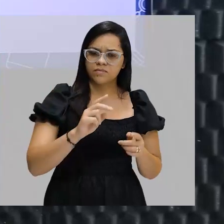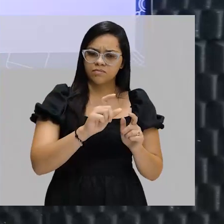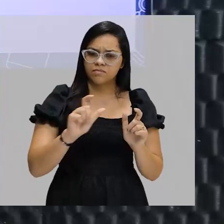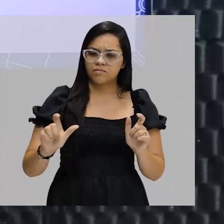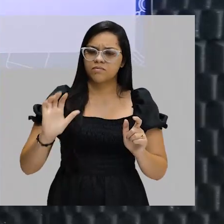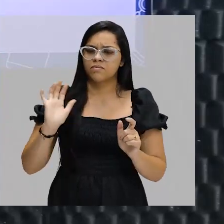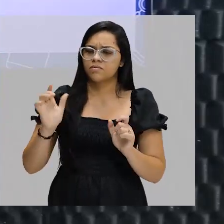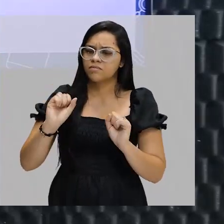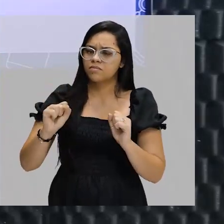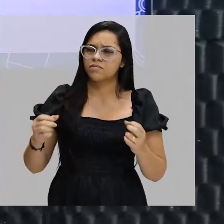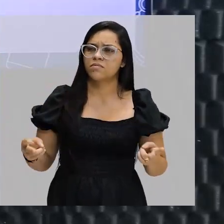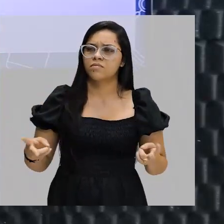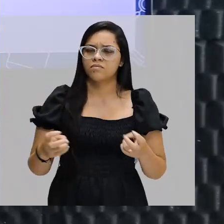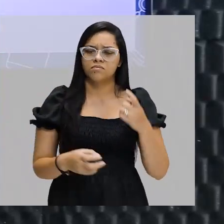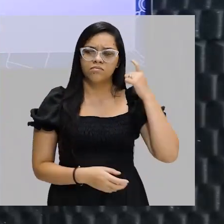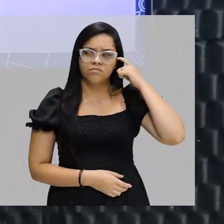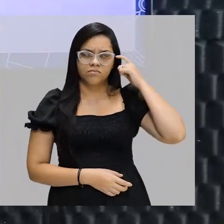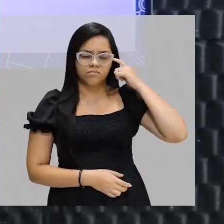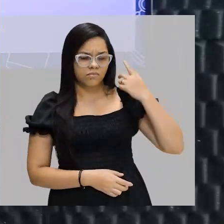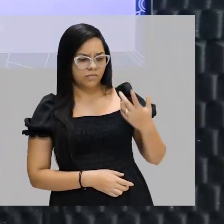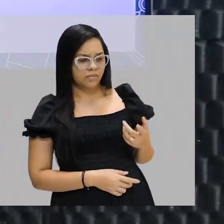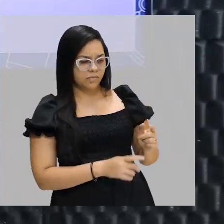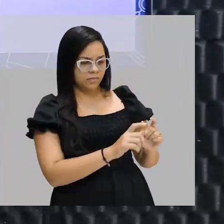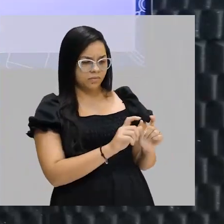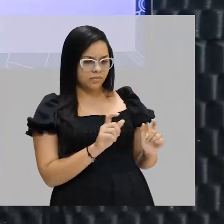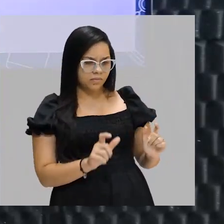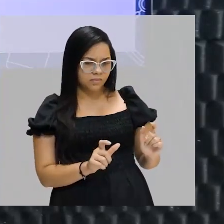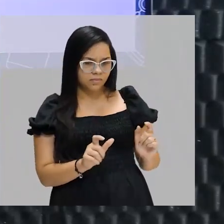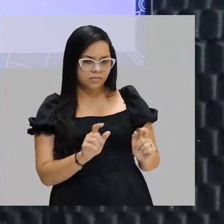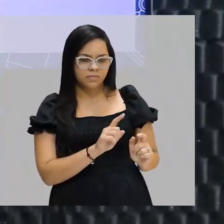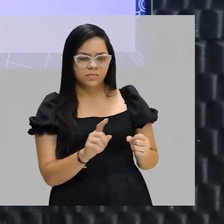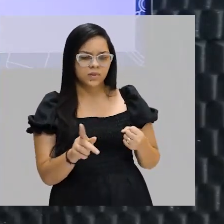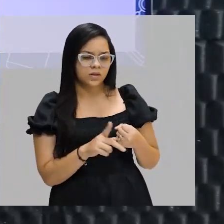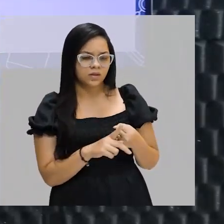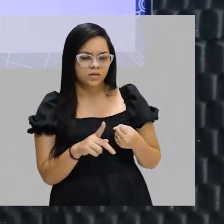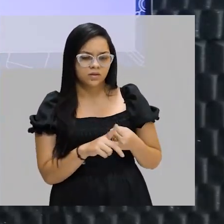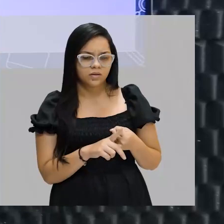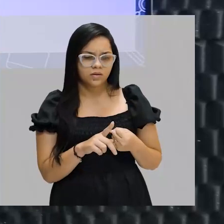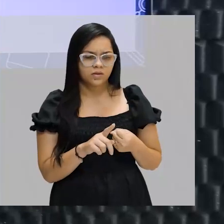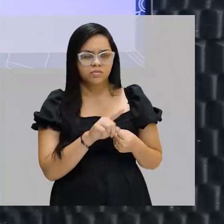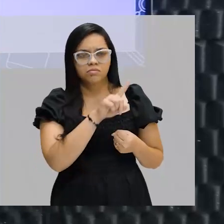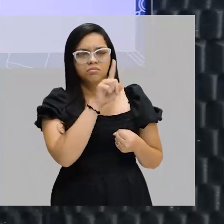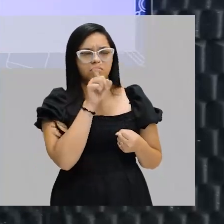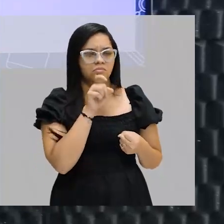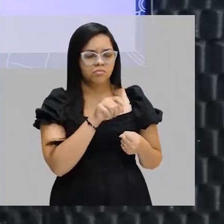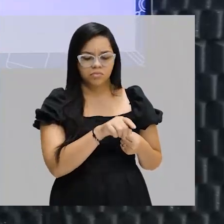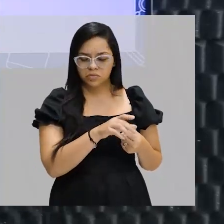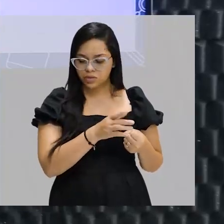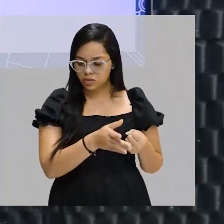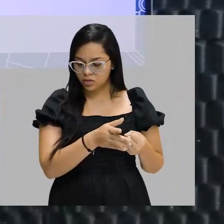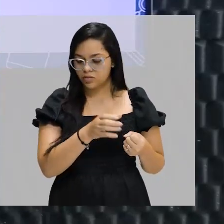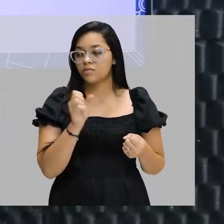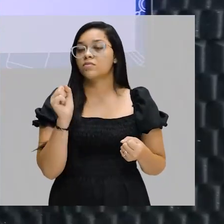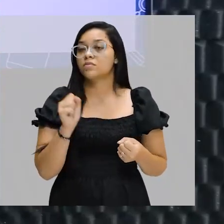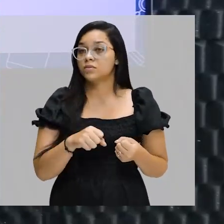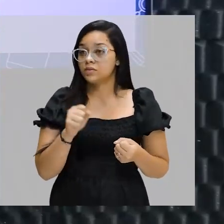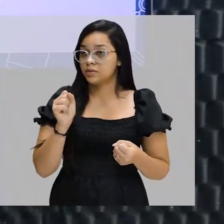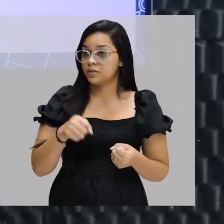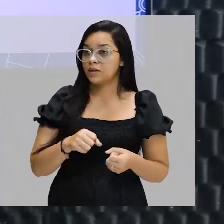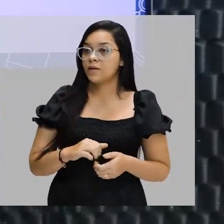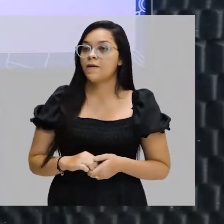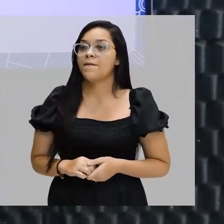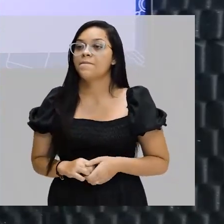você já deve ter pensado, ué, mas essas palavras não são os pronomes interrogativos? Exatamente,